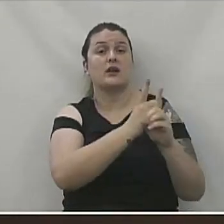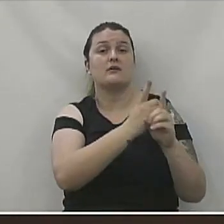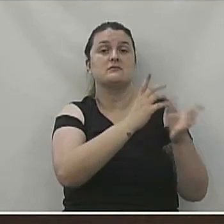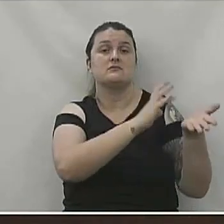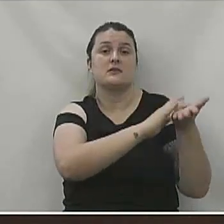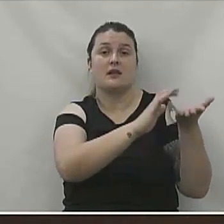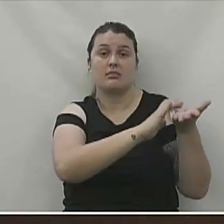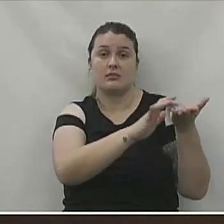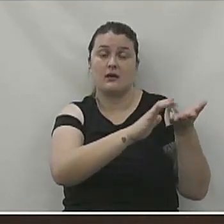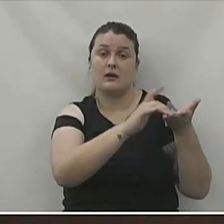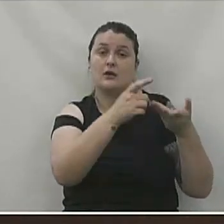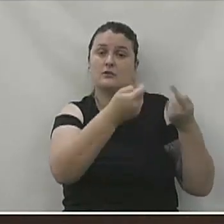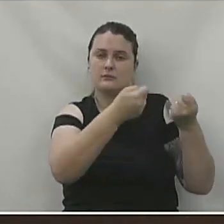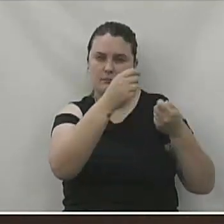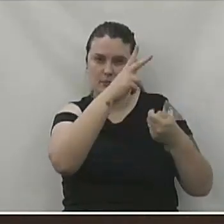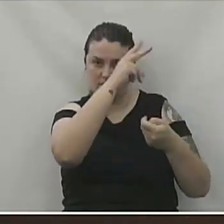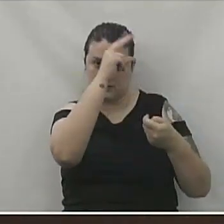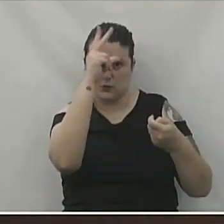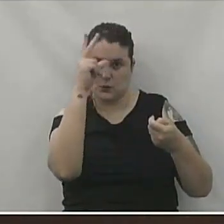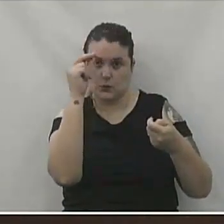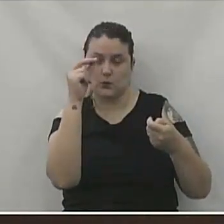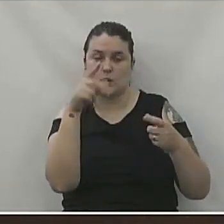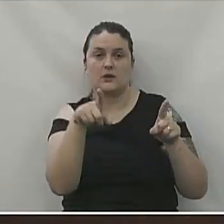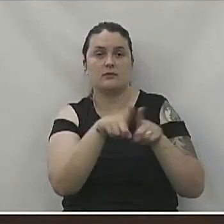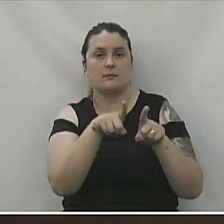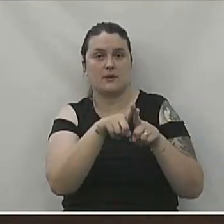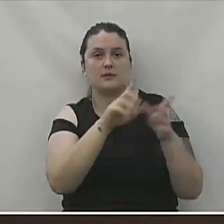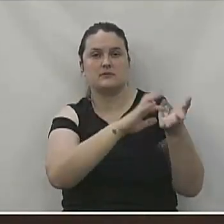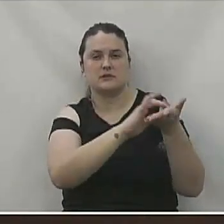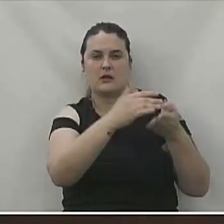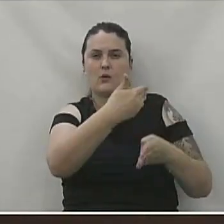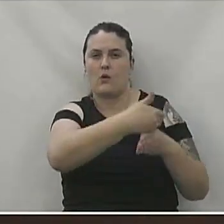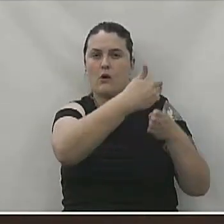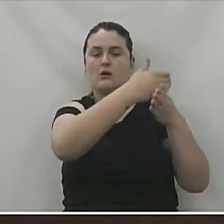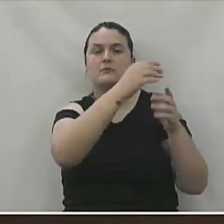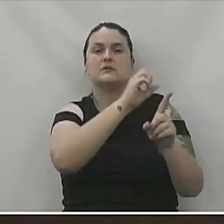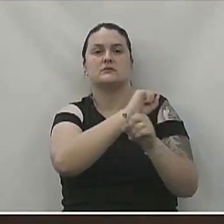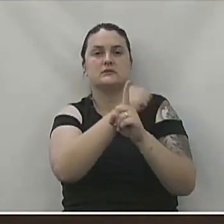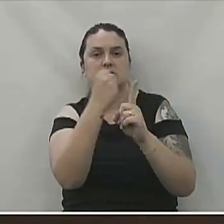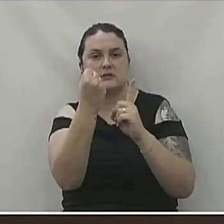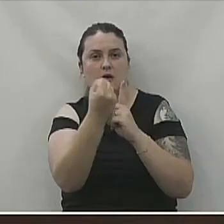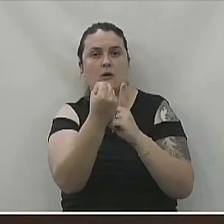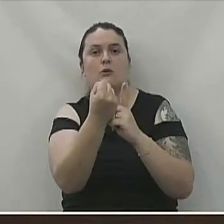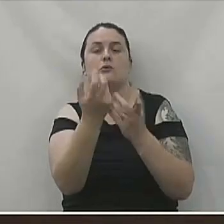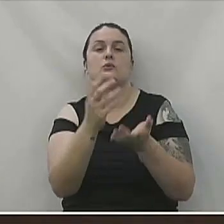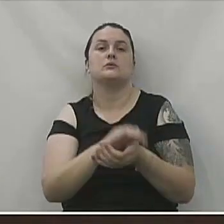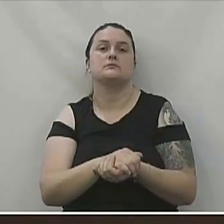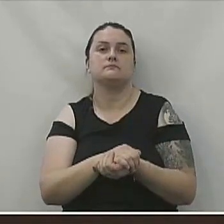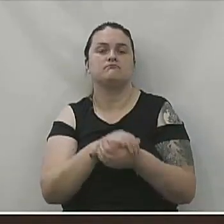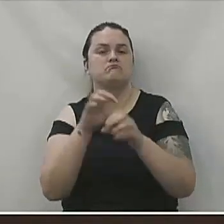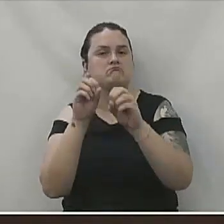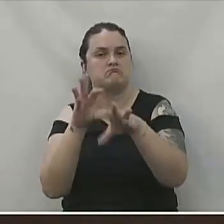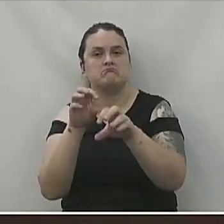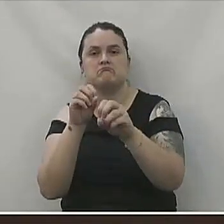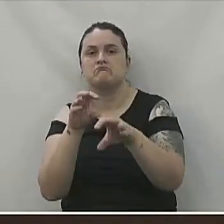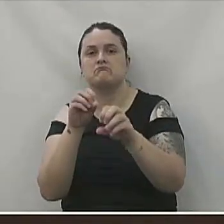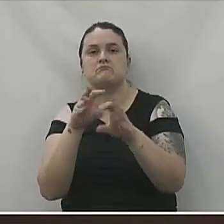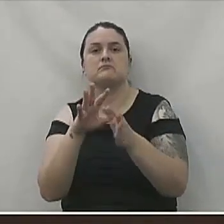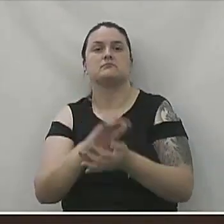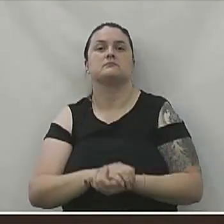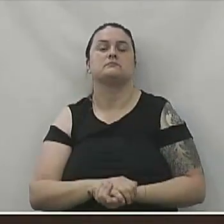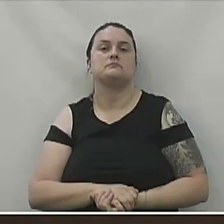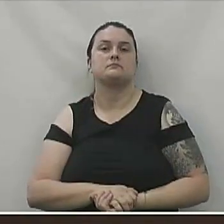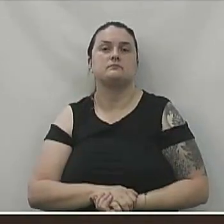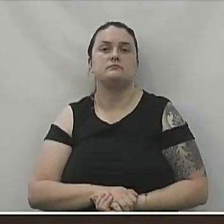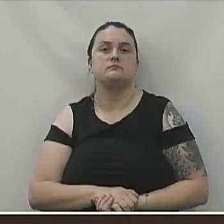secretários né da administração secretário de obras Assistência Social educação